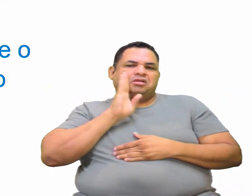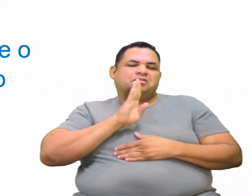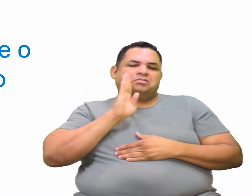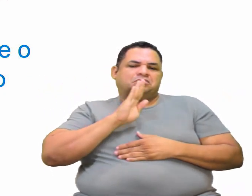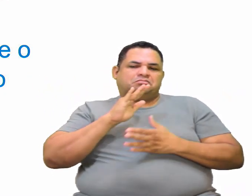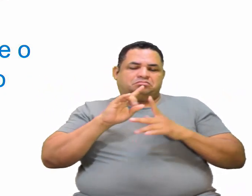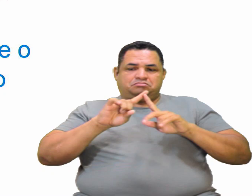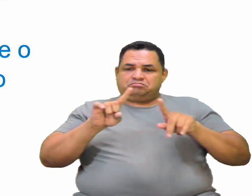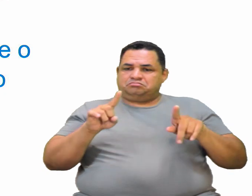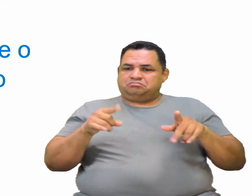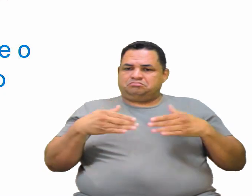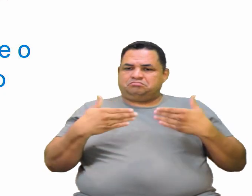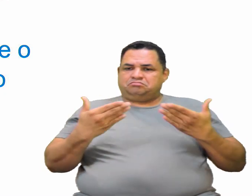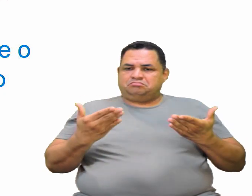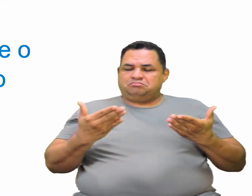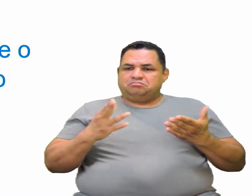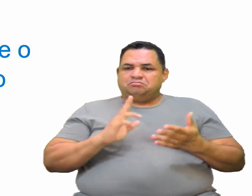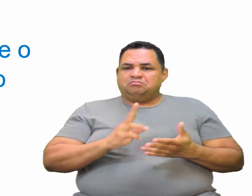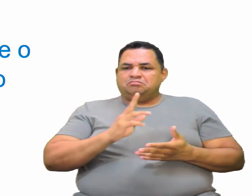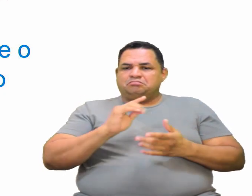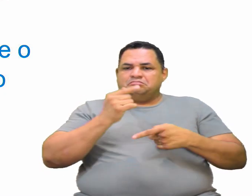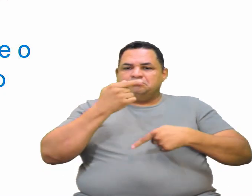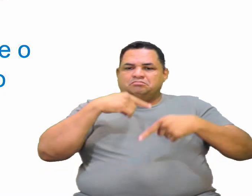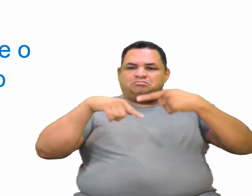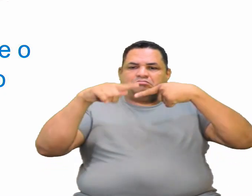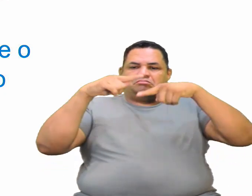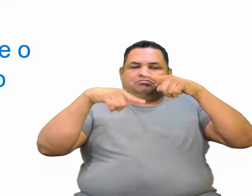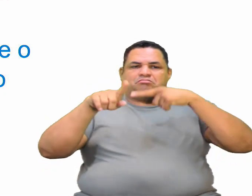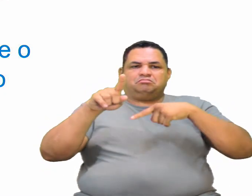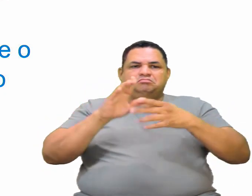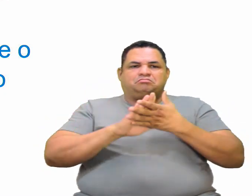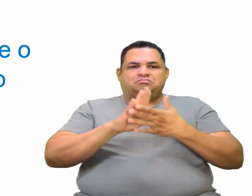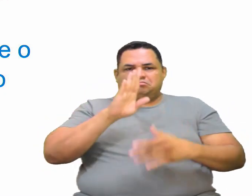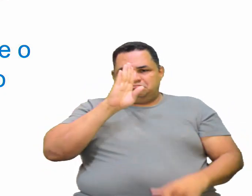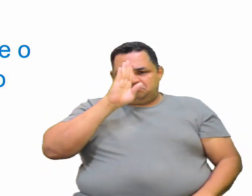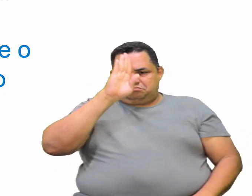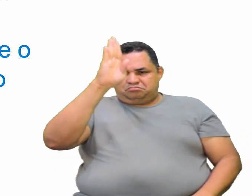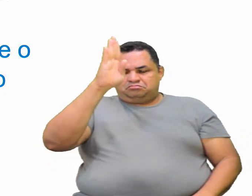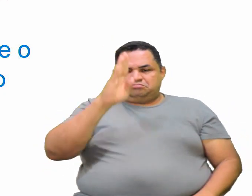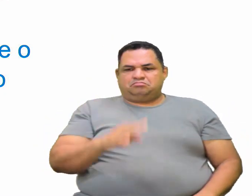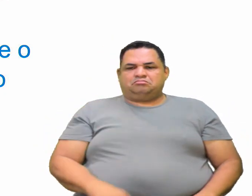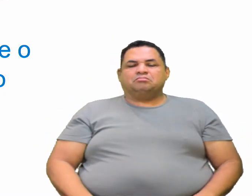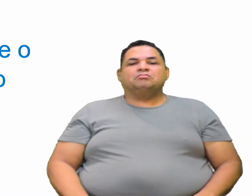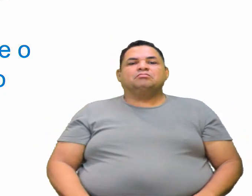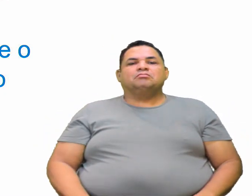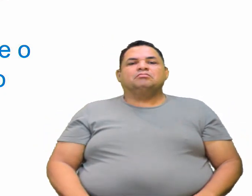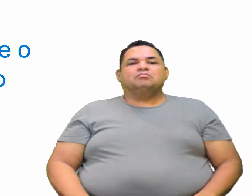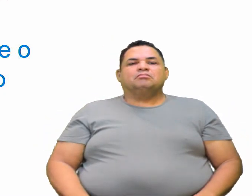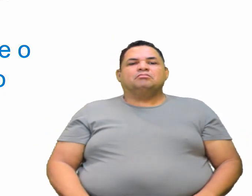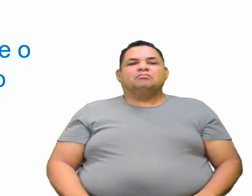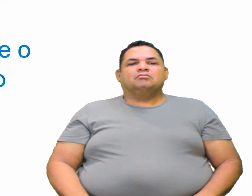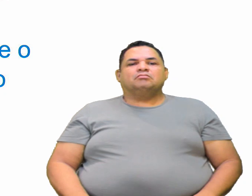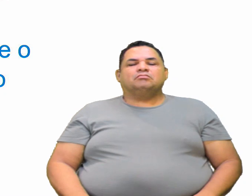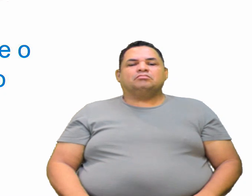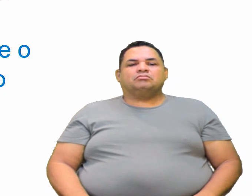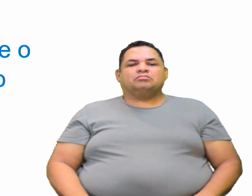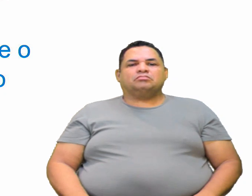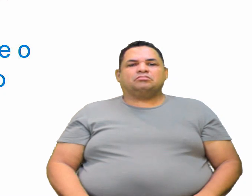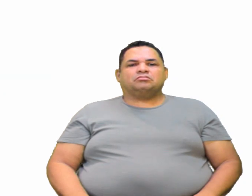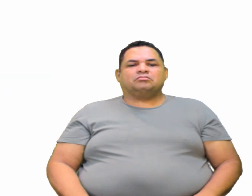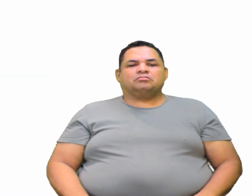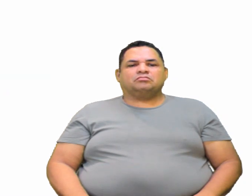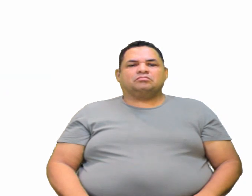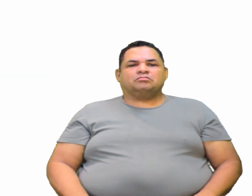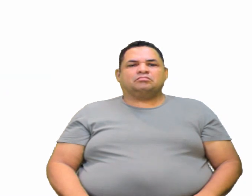realmente, mas no processo evolutivo é fundamental. Justamente. Vamos prosseguir agora